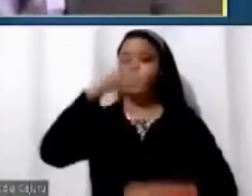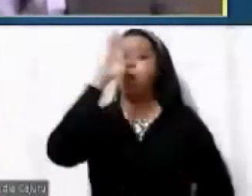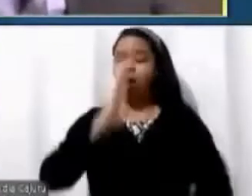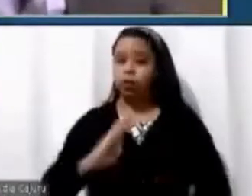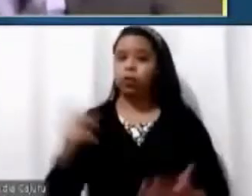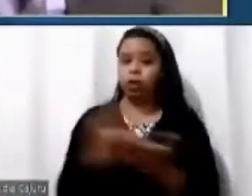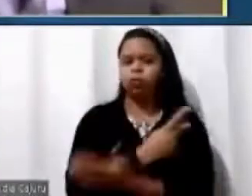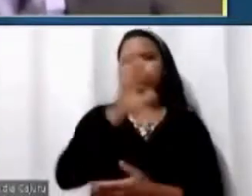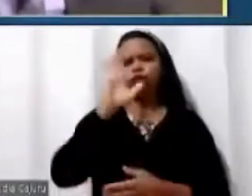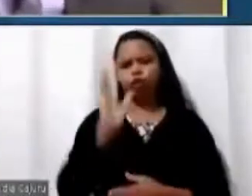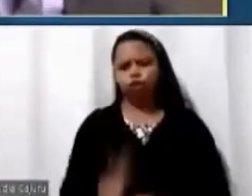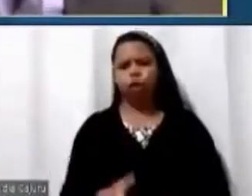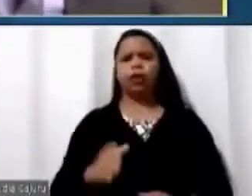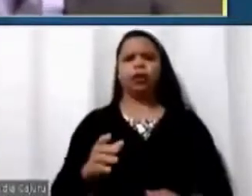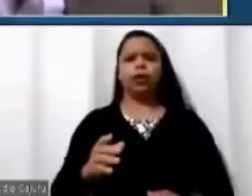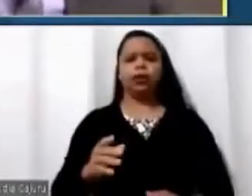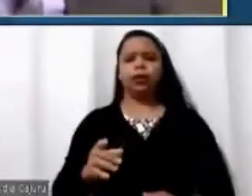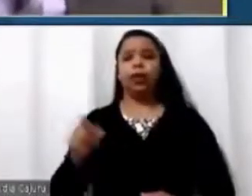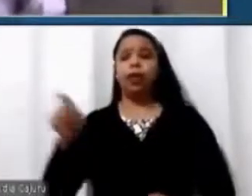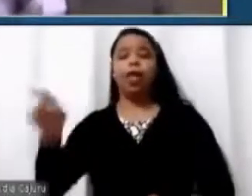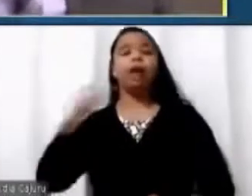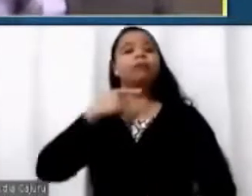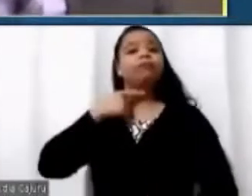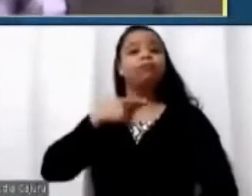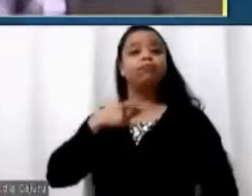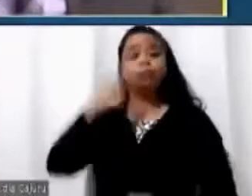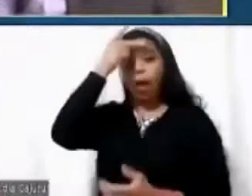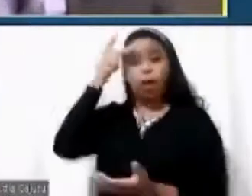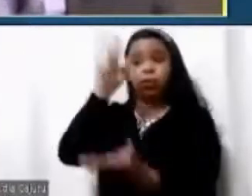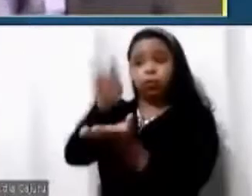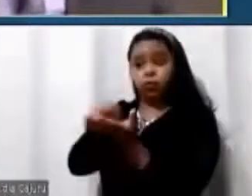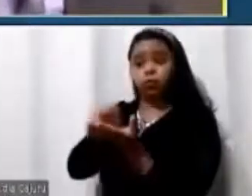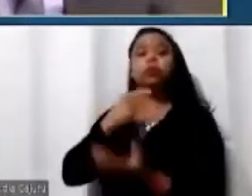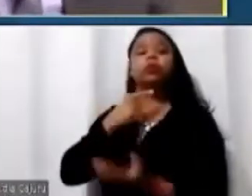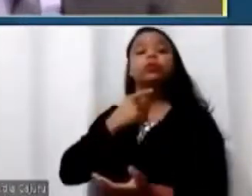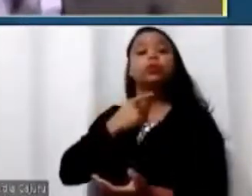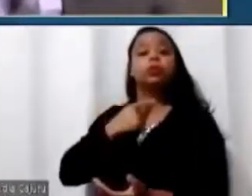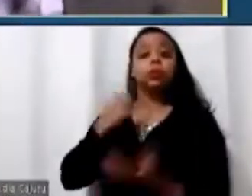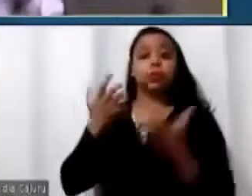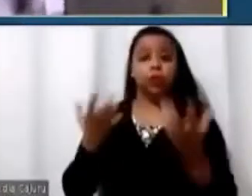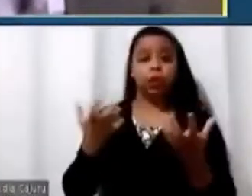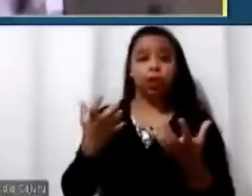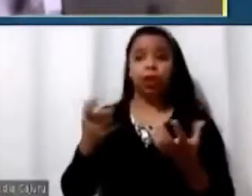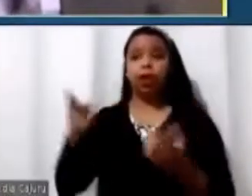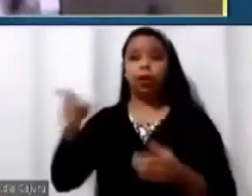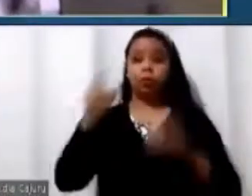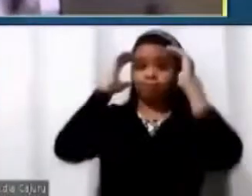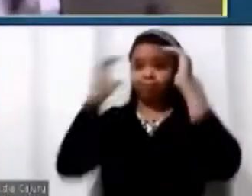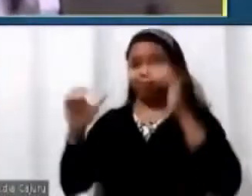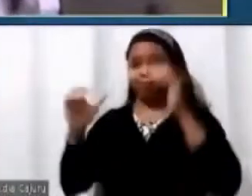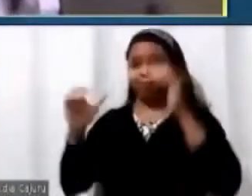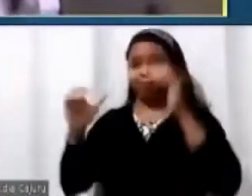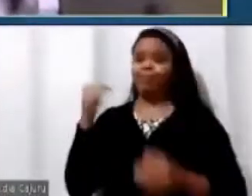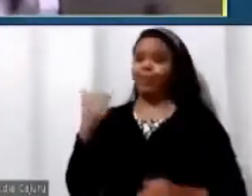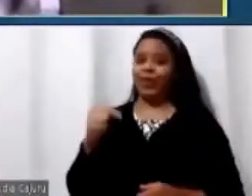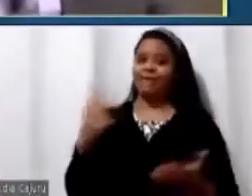e esclarecido. O consentimento informado não foi feito da forma devida. E houve ali uma penalidade grande para aquela instituição.